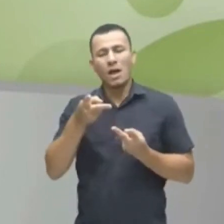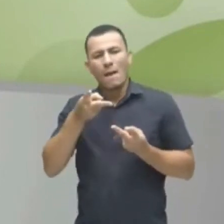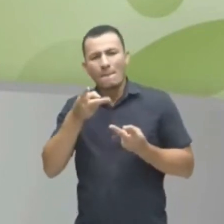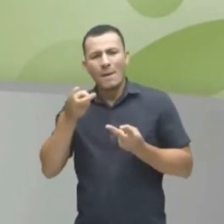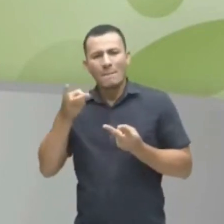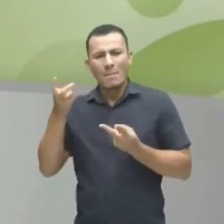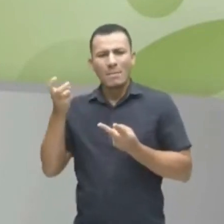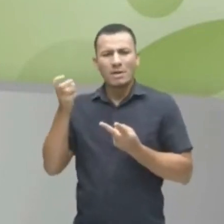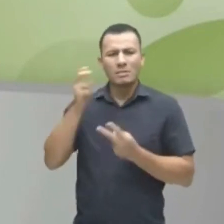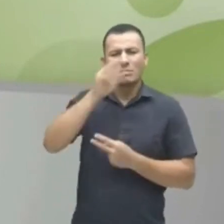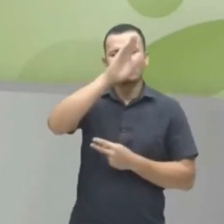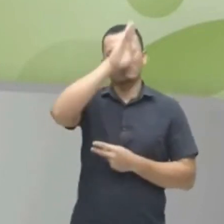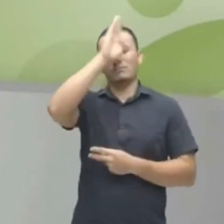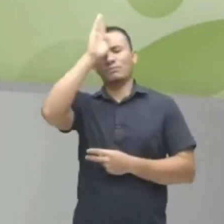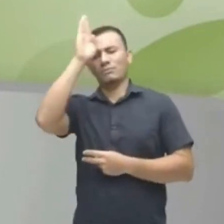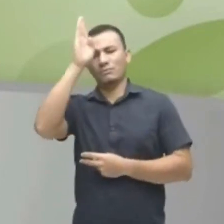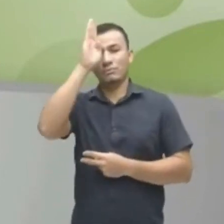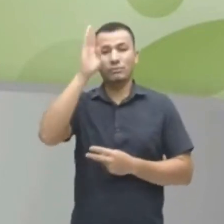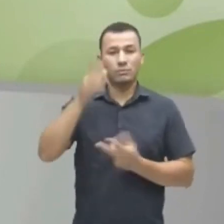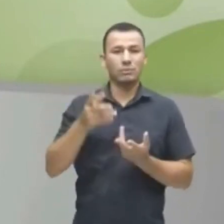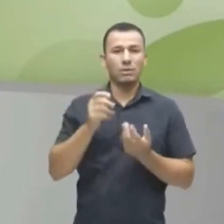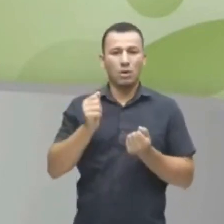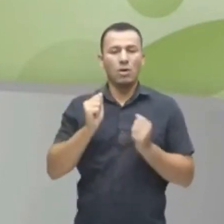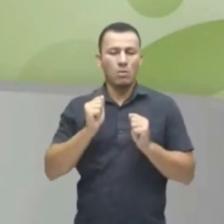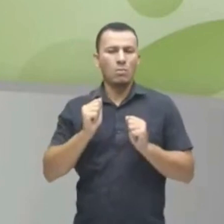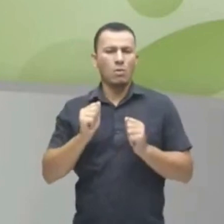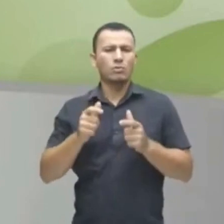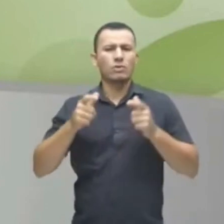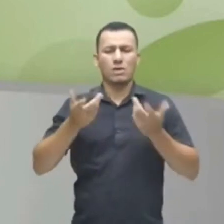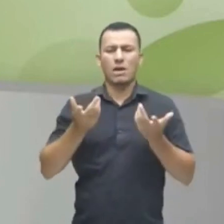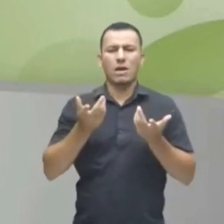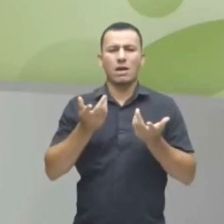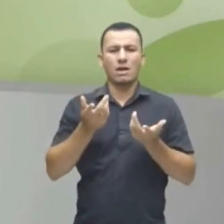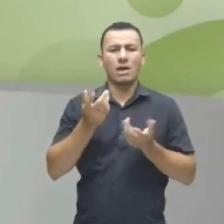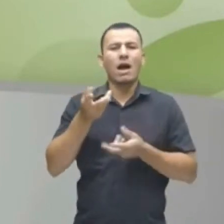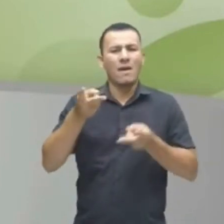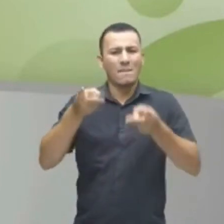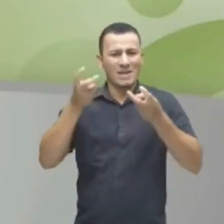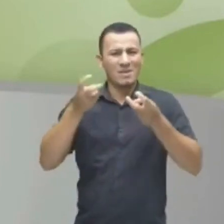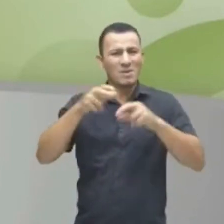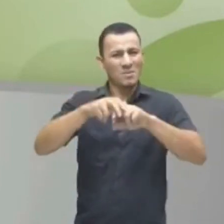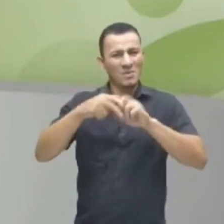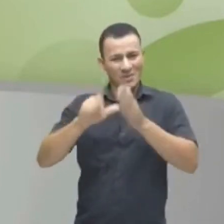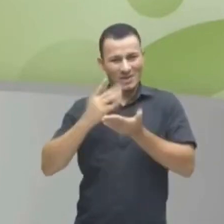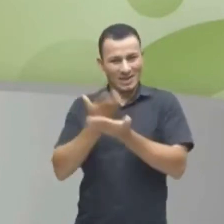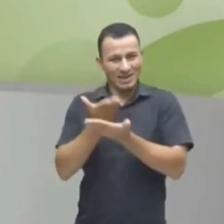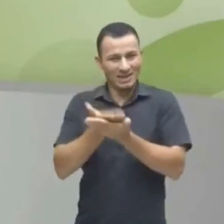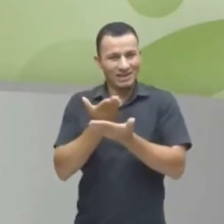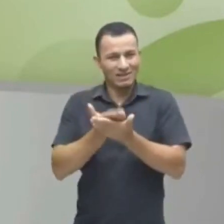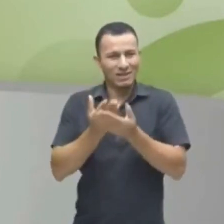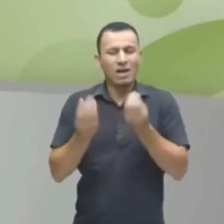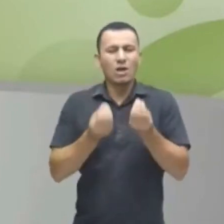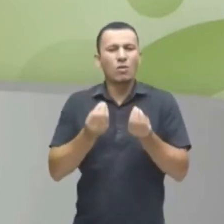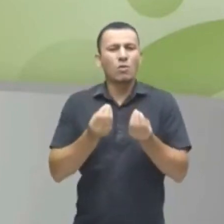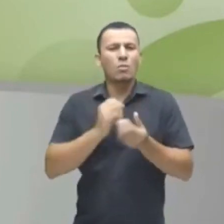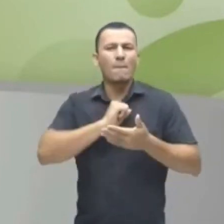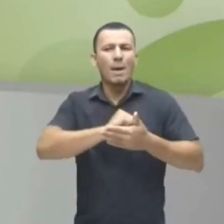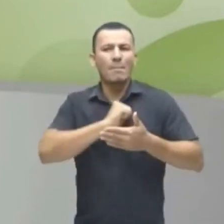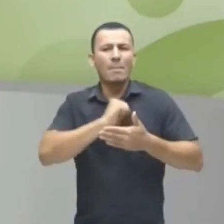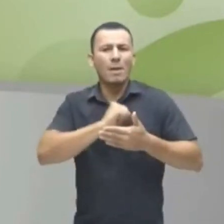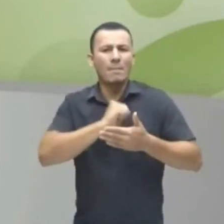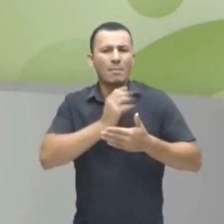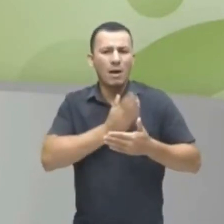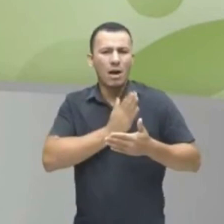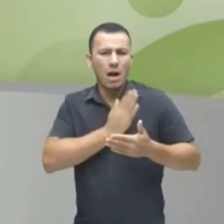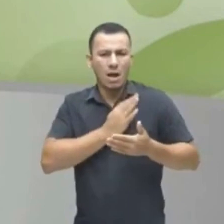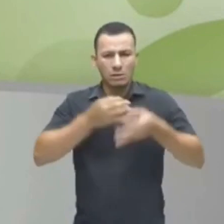uma tontura, você consegue, com esse estudo, perceber se os batimentos cardíacos do teu coração, ele está